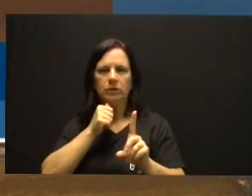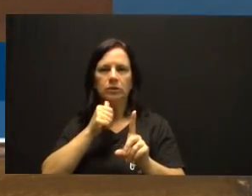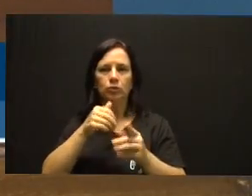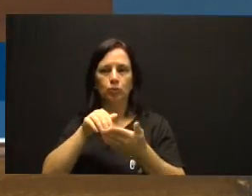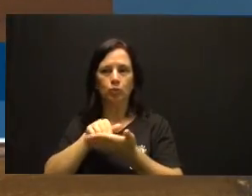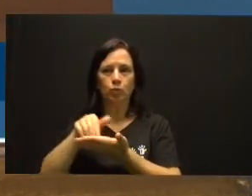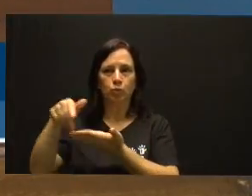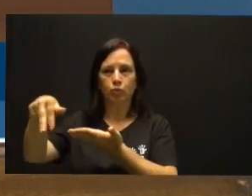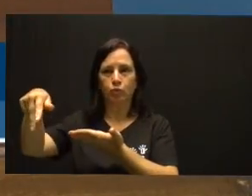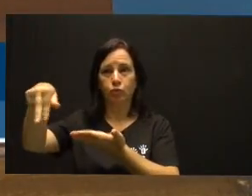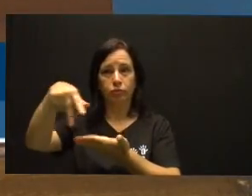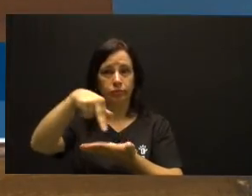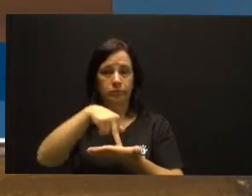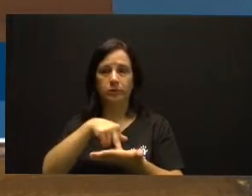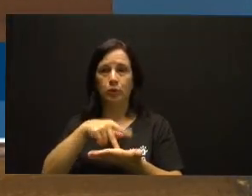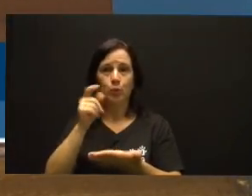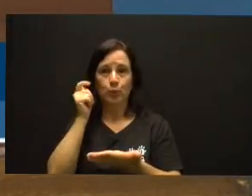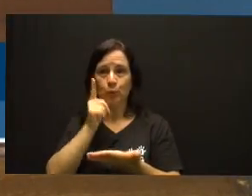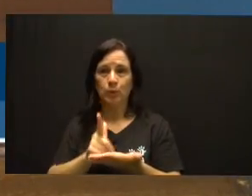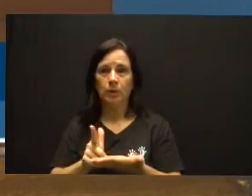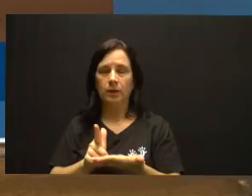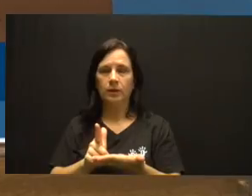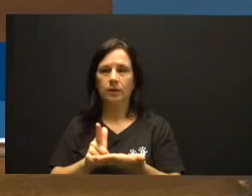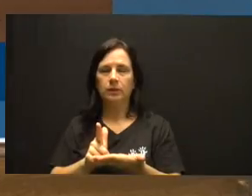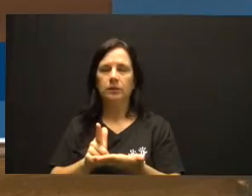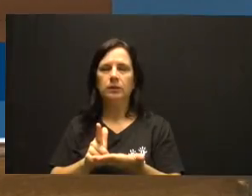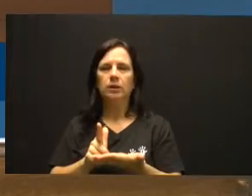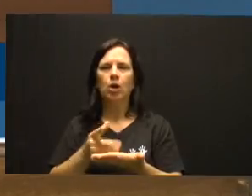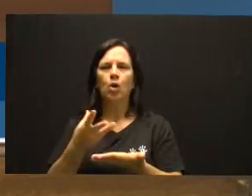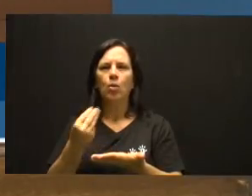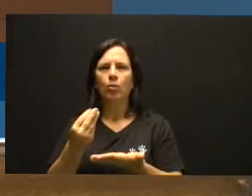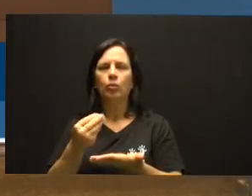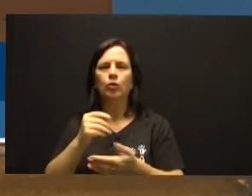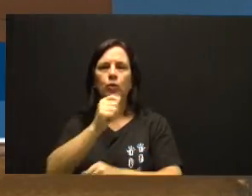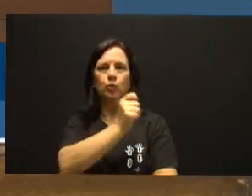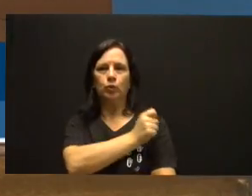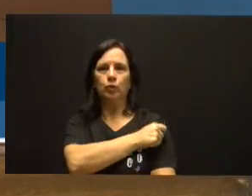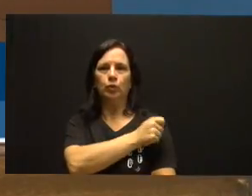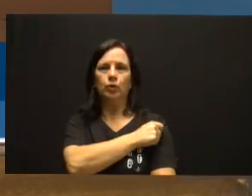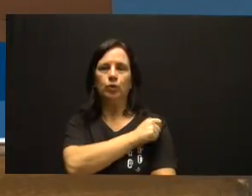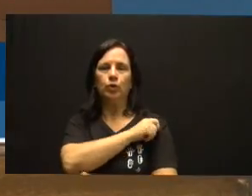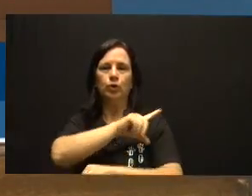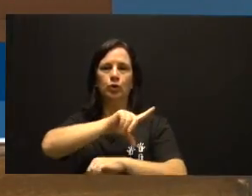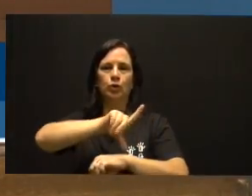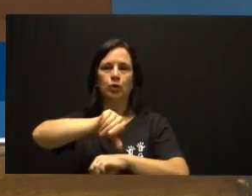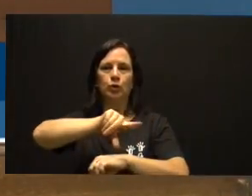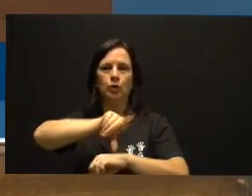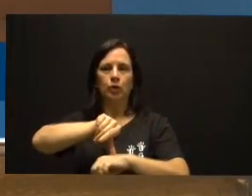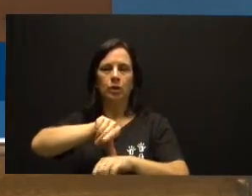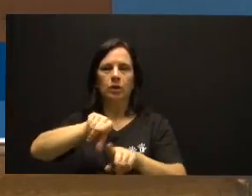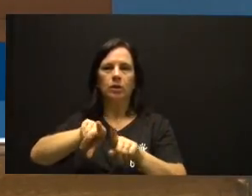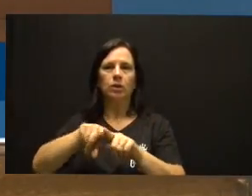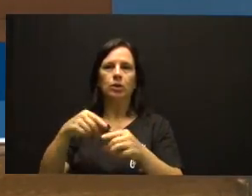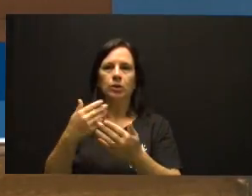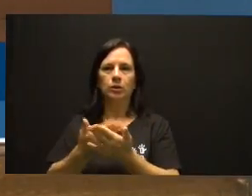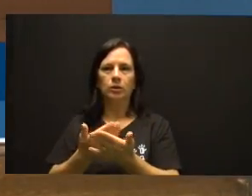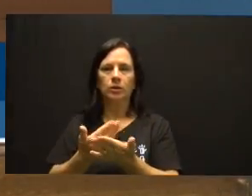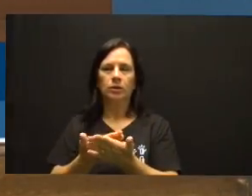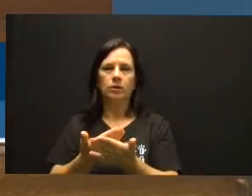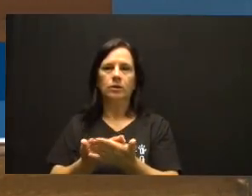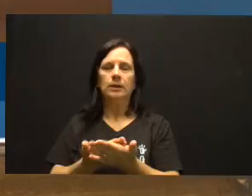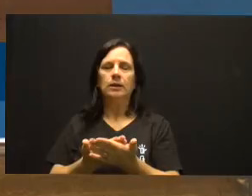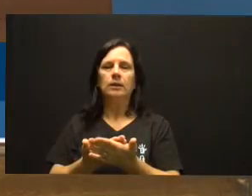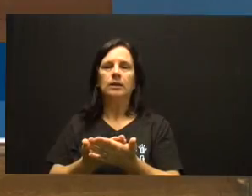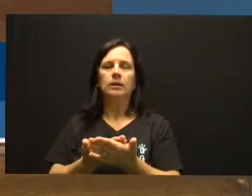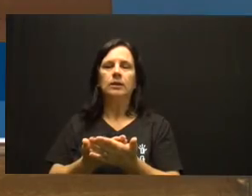sair e nem chegar em suas residências. Dezenas de estudantes também chegaram atrasados em suas unidades de ensino. Também